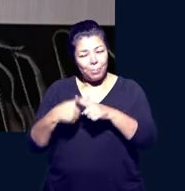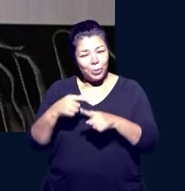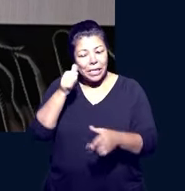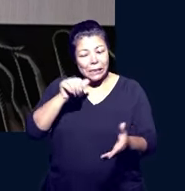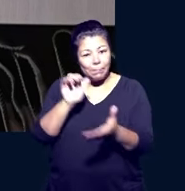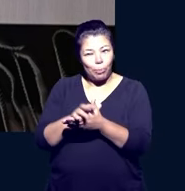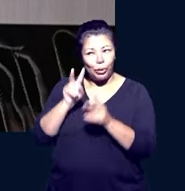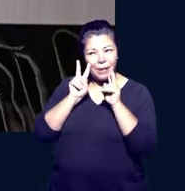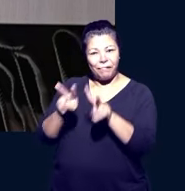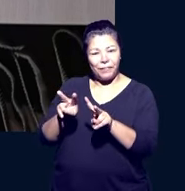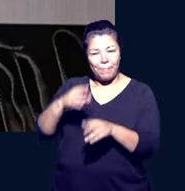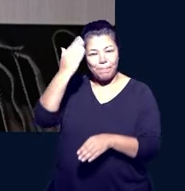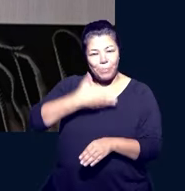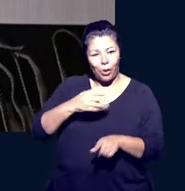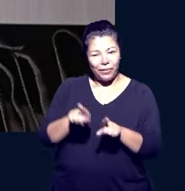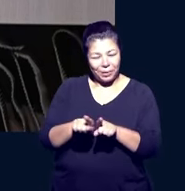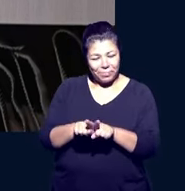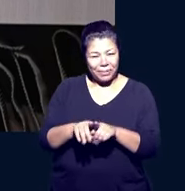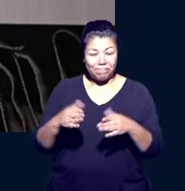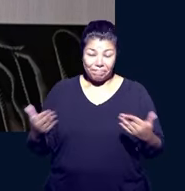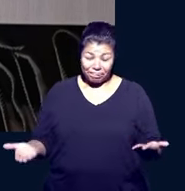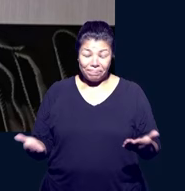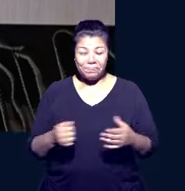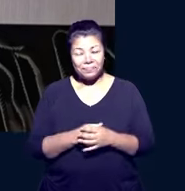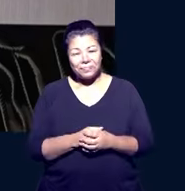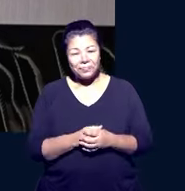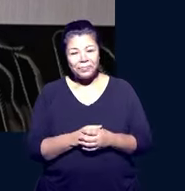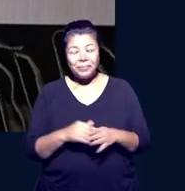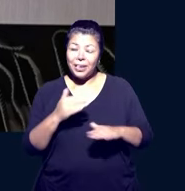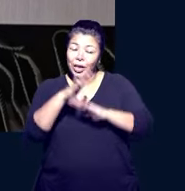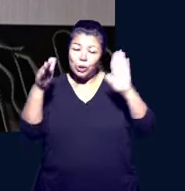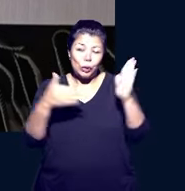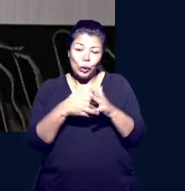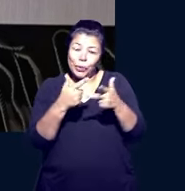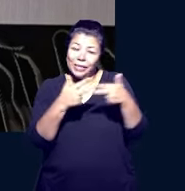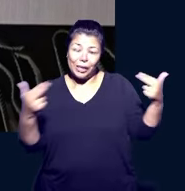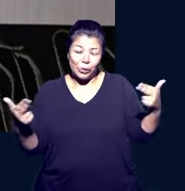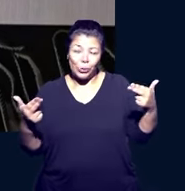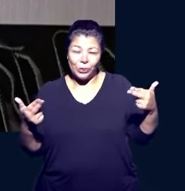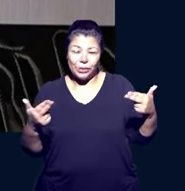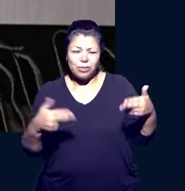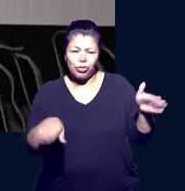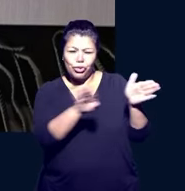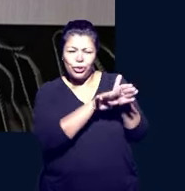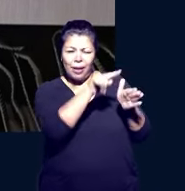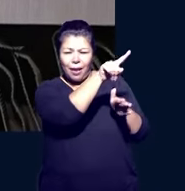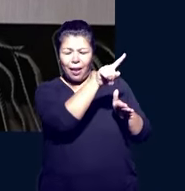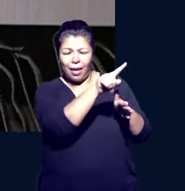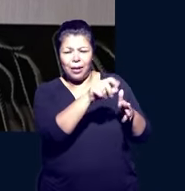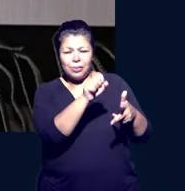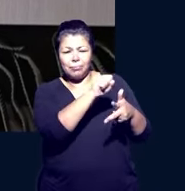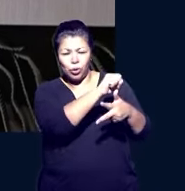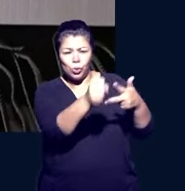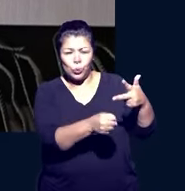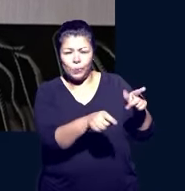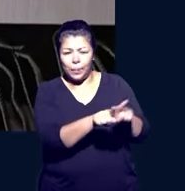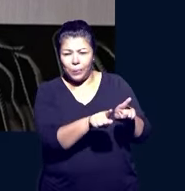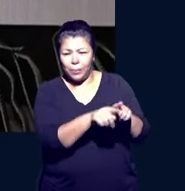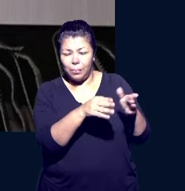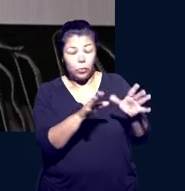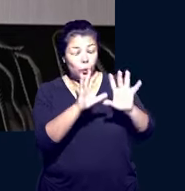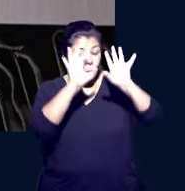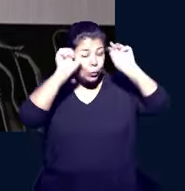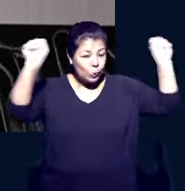mundo e como todas as questões chegam ao Supremo quase todas as matérias de interesse econômico social